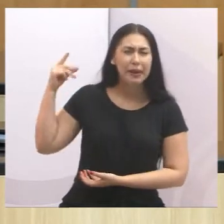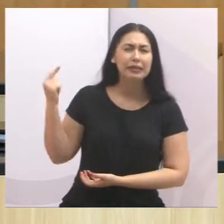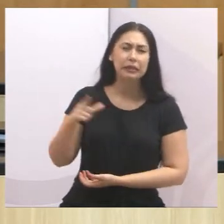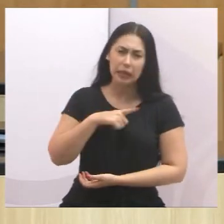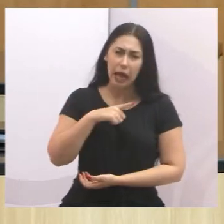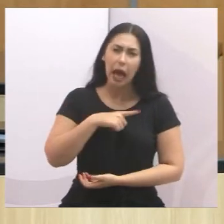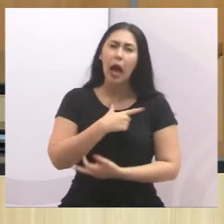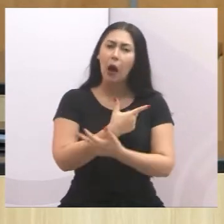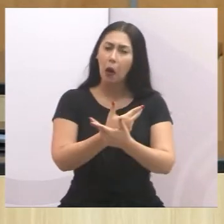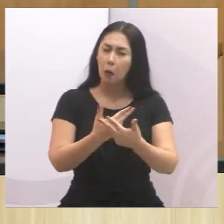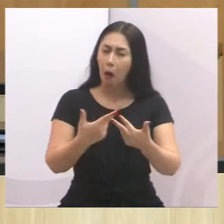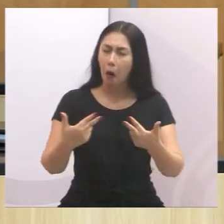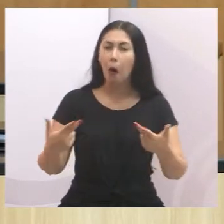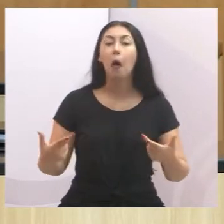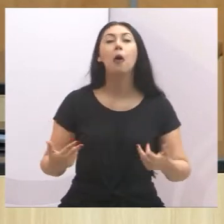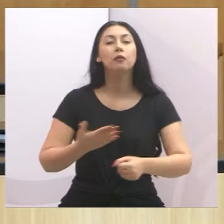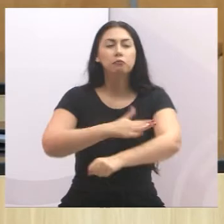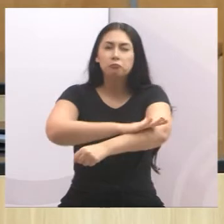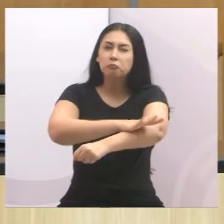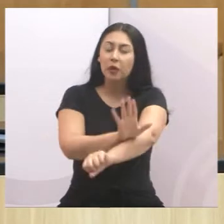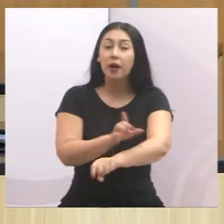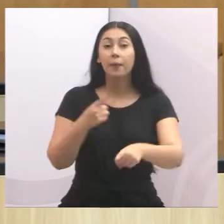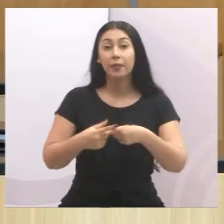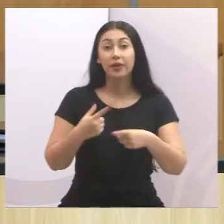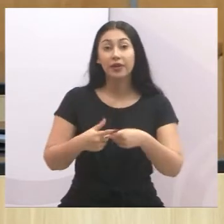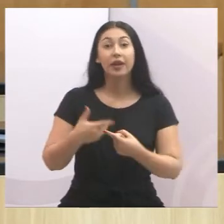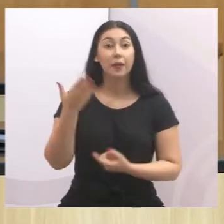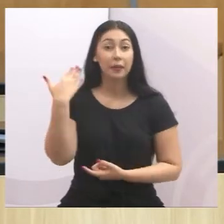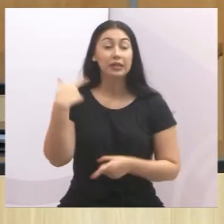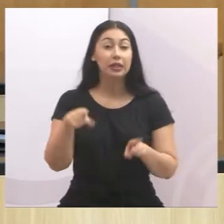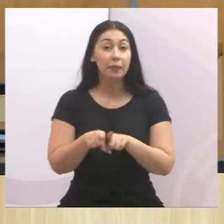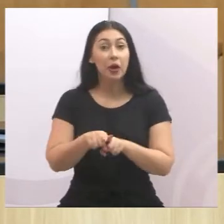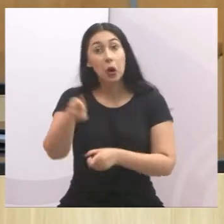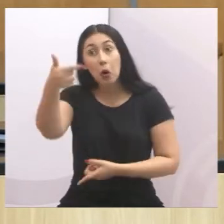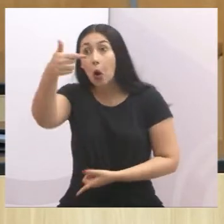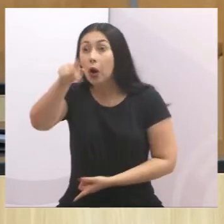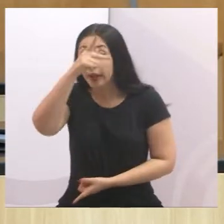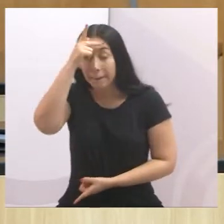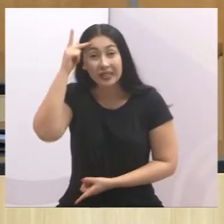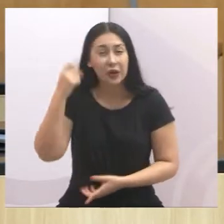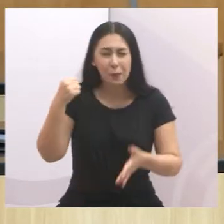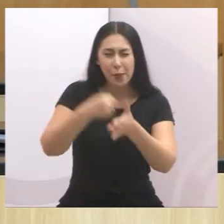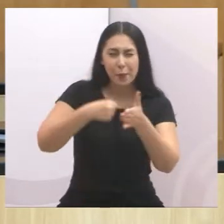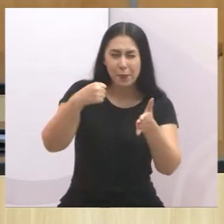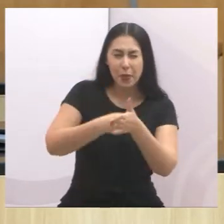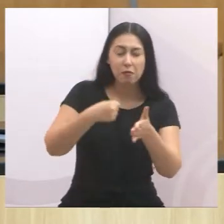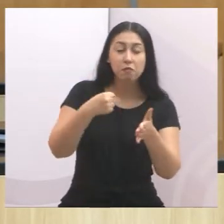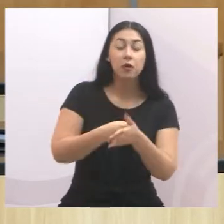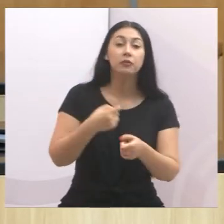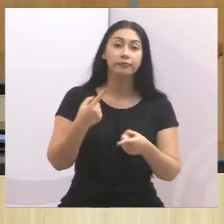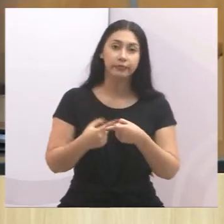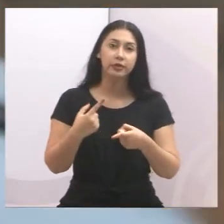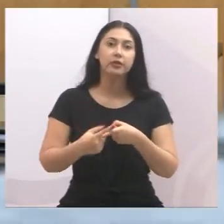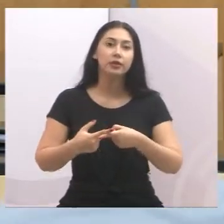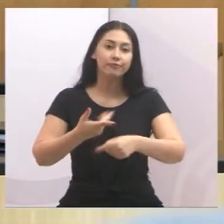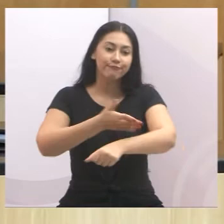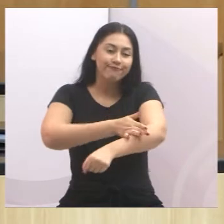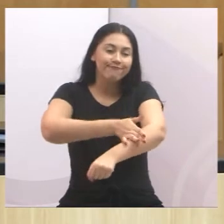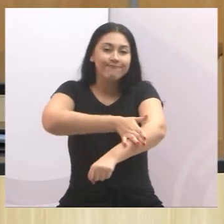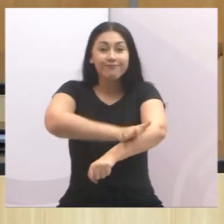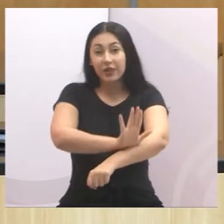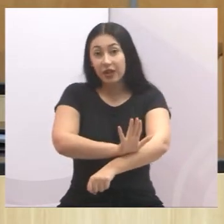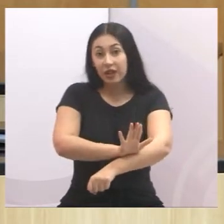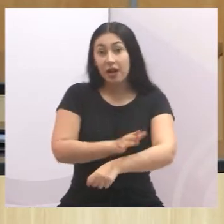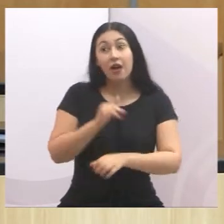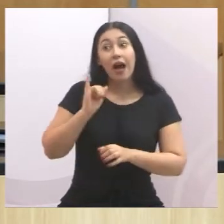No ano 2009, seguranças espancaram Januário Alves de Santana, na unidade de Osasco, sob o argumento de que o